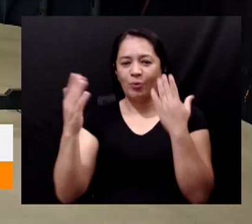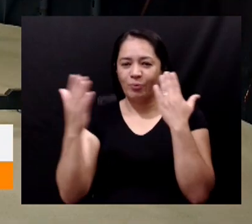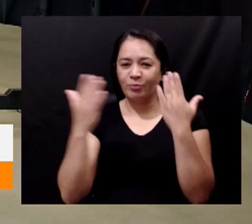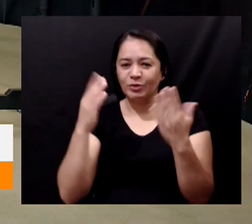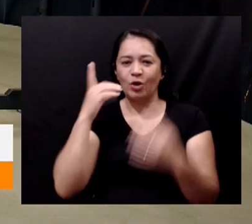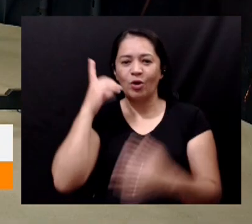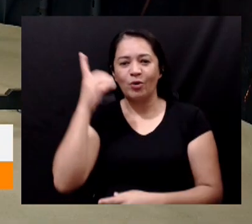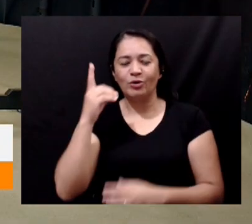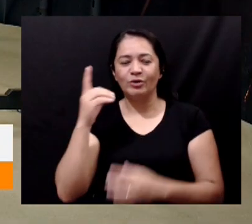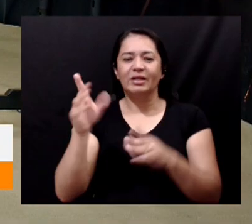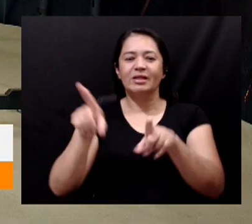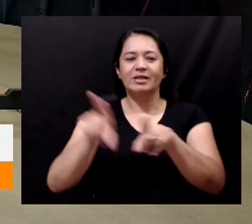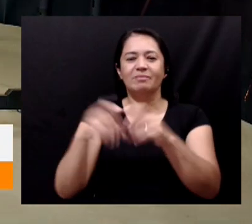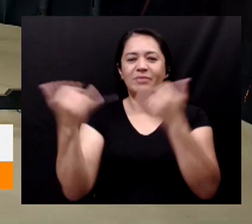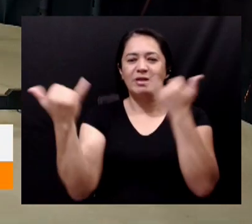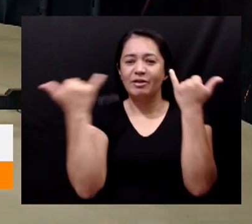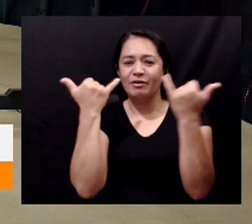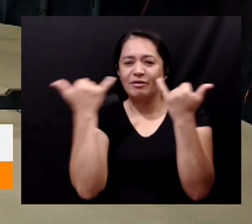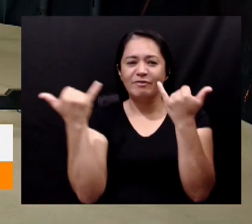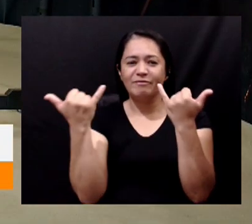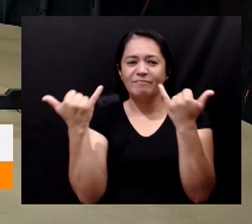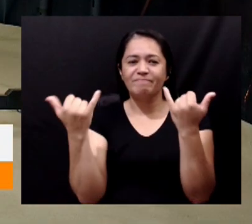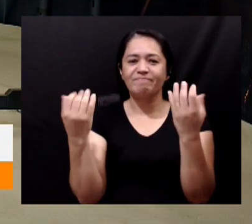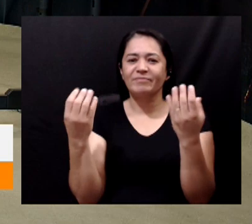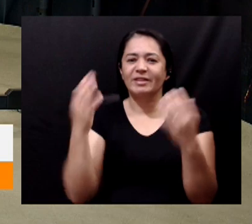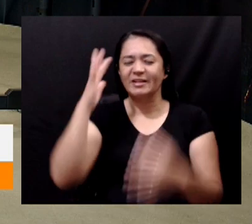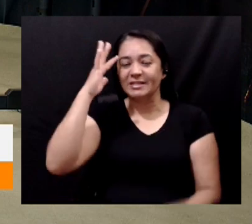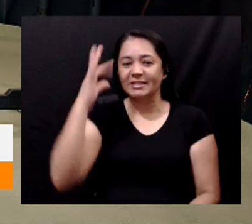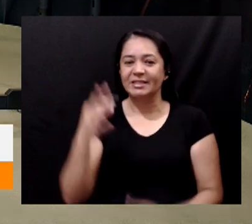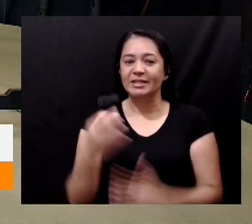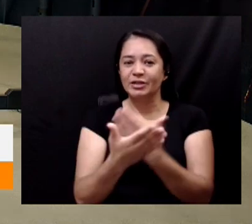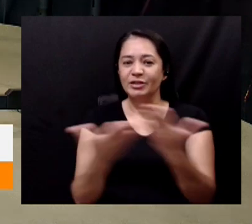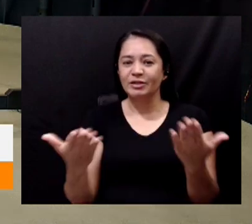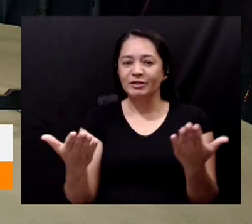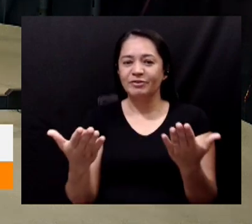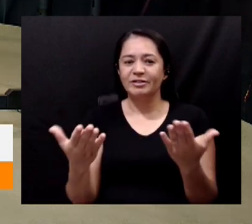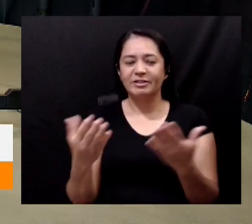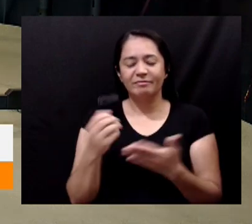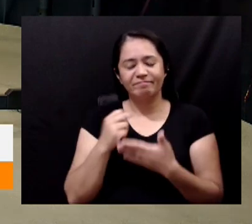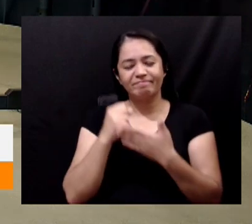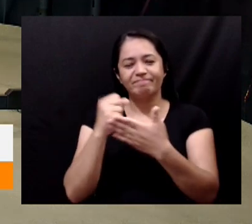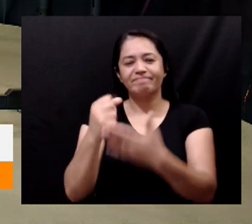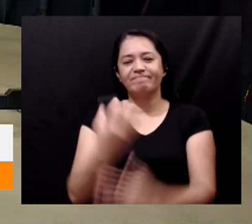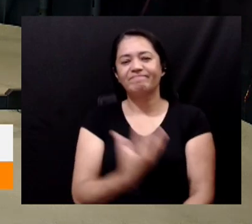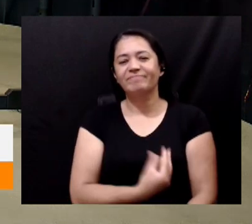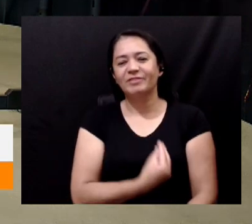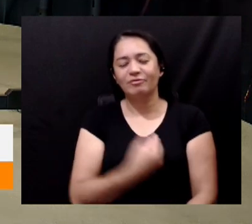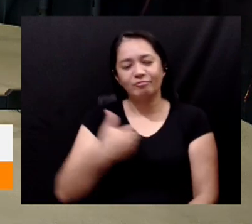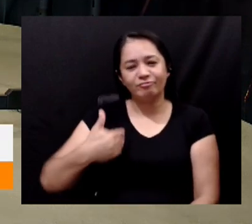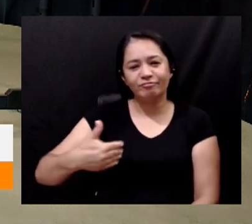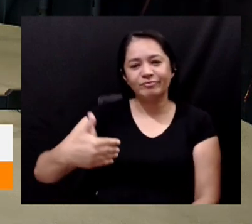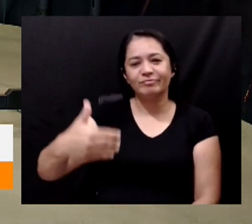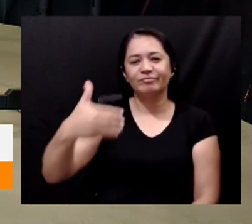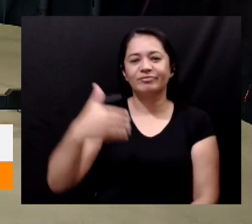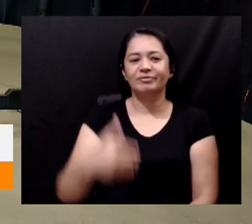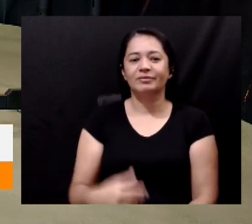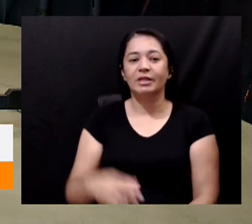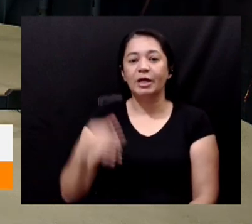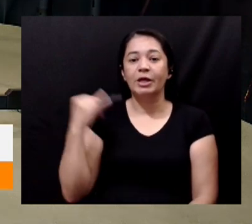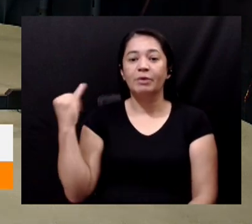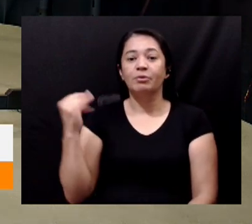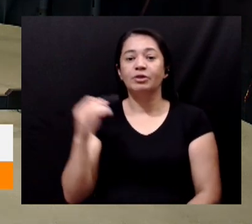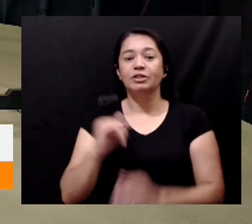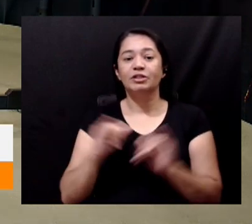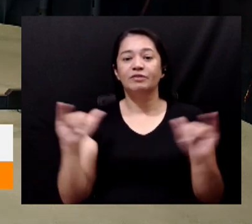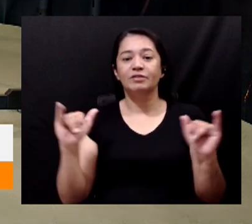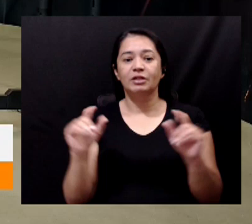trouxe informações que eu tenho certeza que você vai levar para o seu dia. É importante dizer que esse programa está